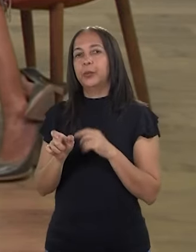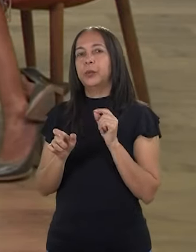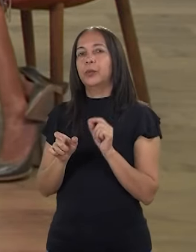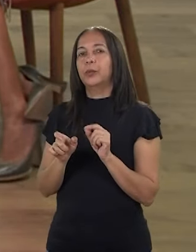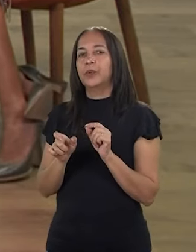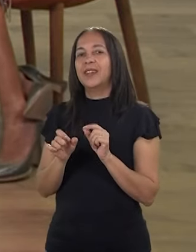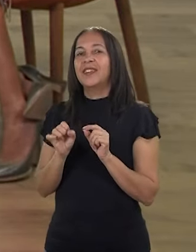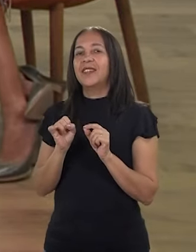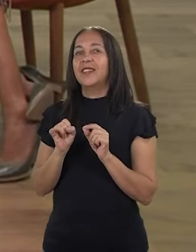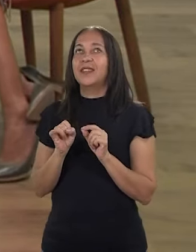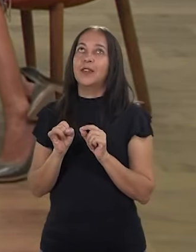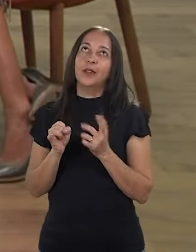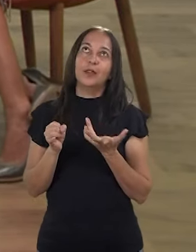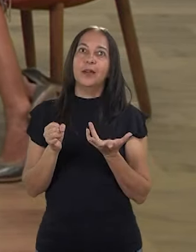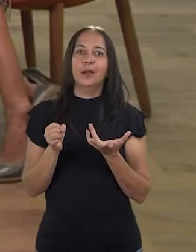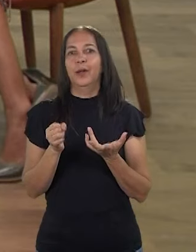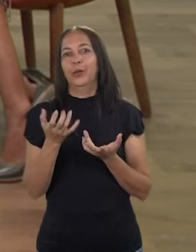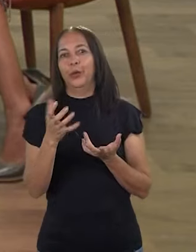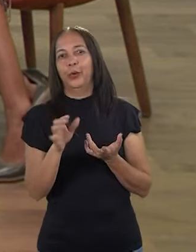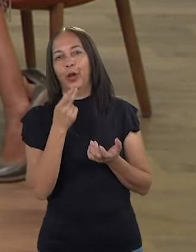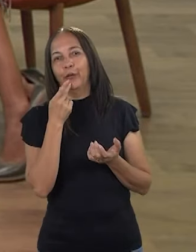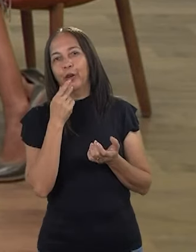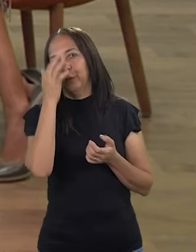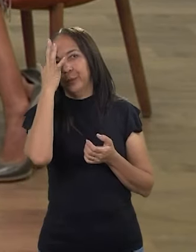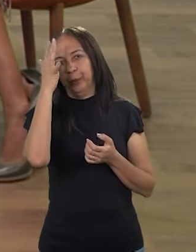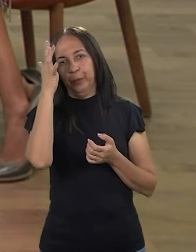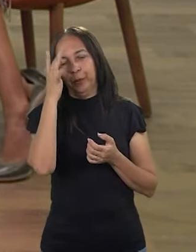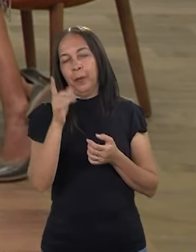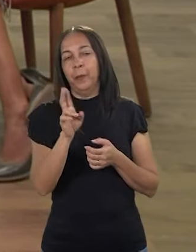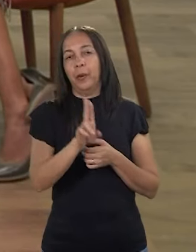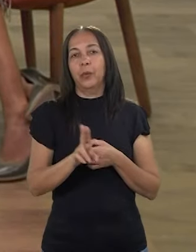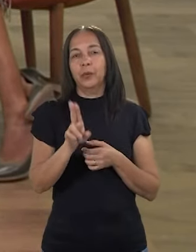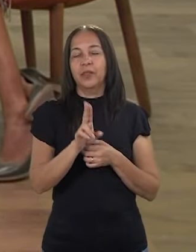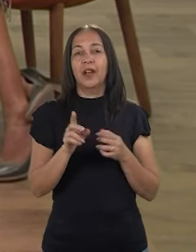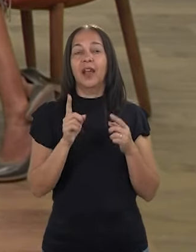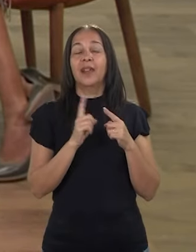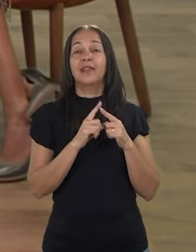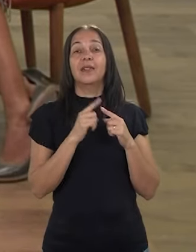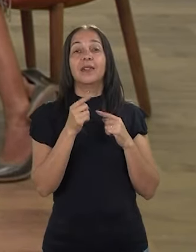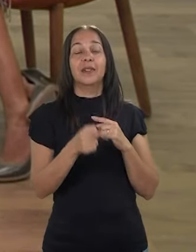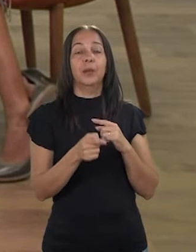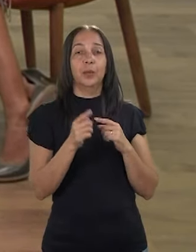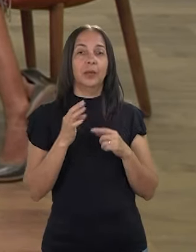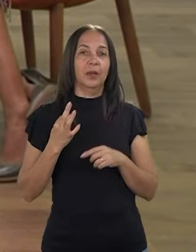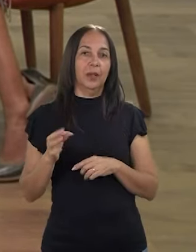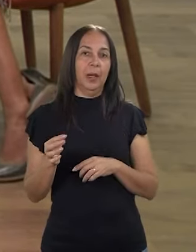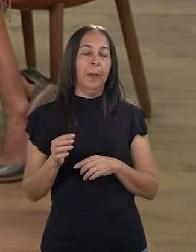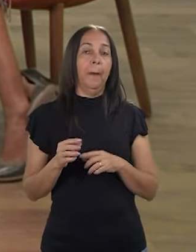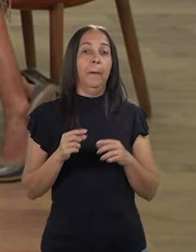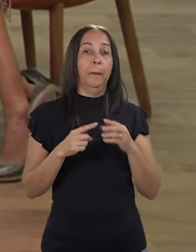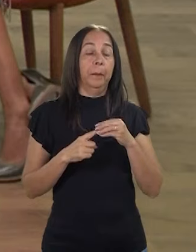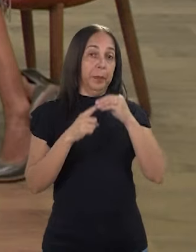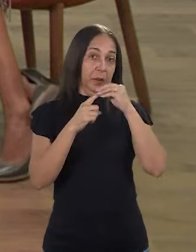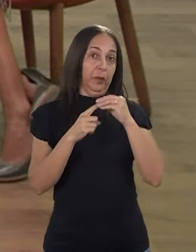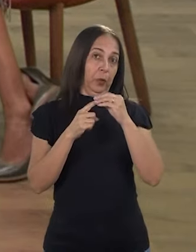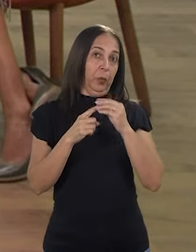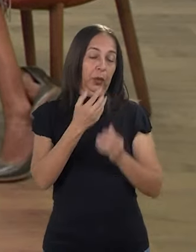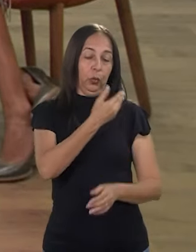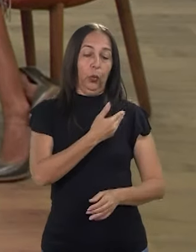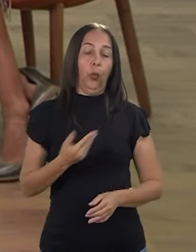gente não quiser falar de forma utópica para poder utilizar esse tipo de tecnologia inclusive por parte do governo que disponibiliza o reconhecimento